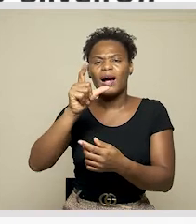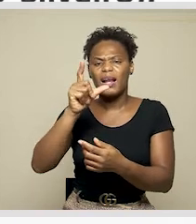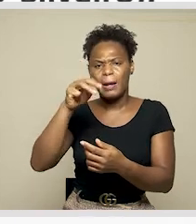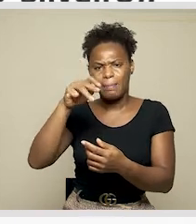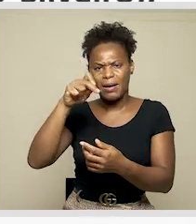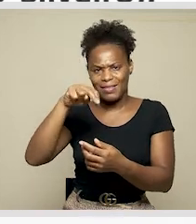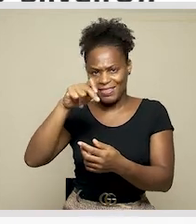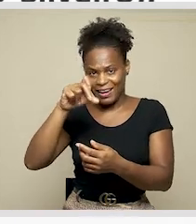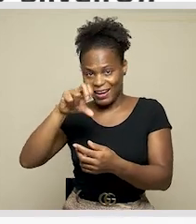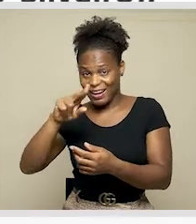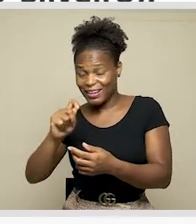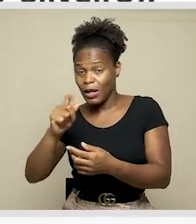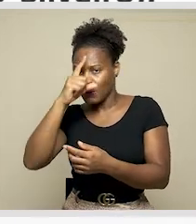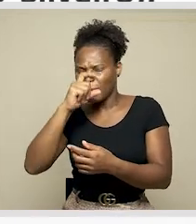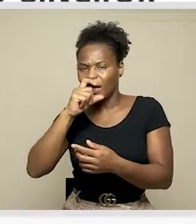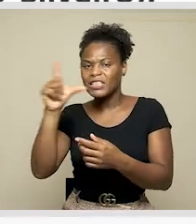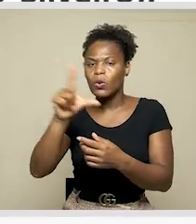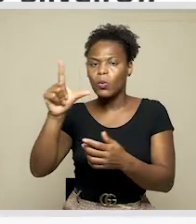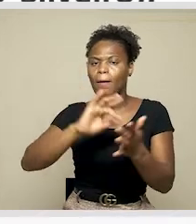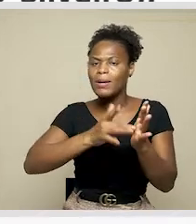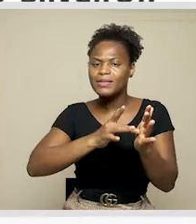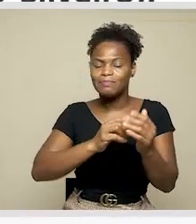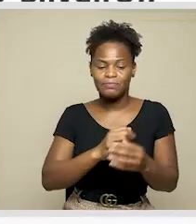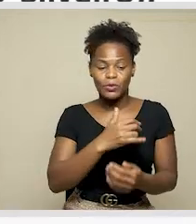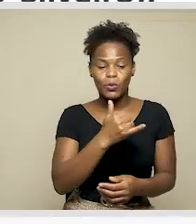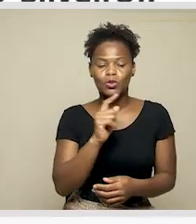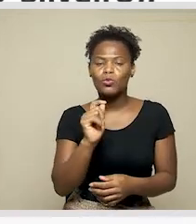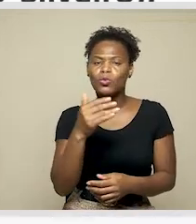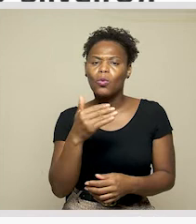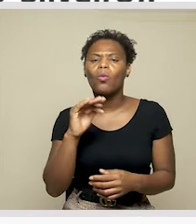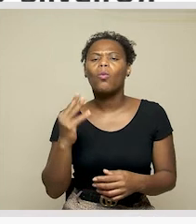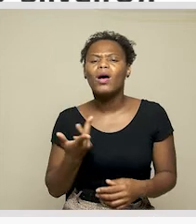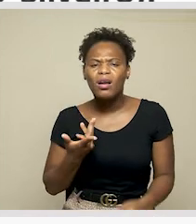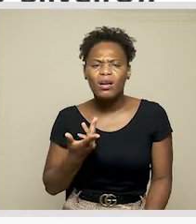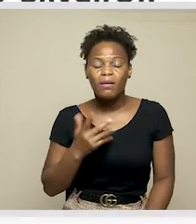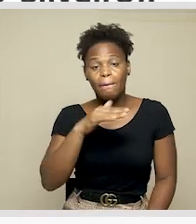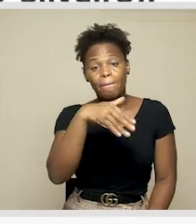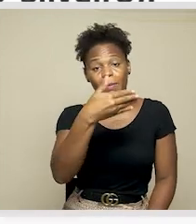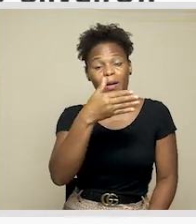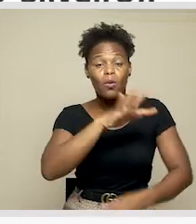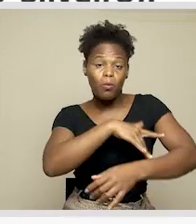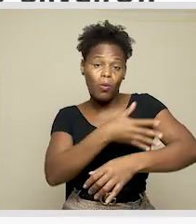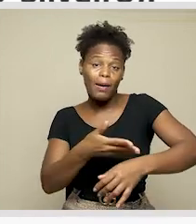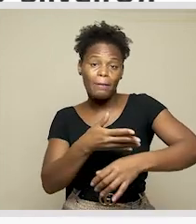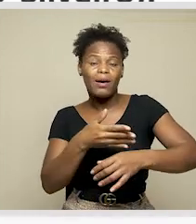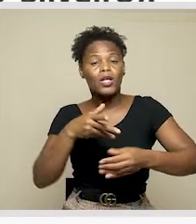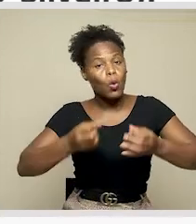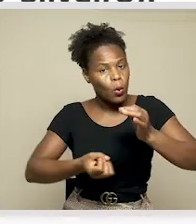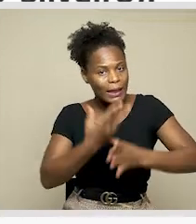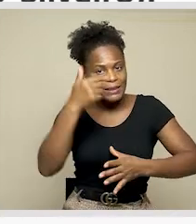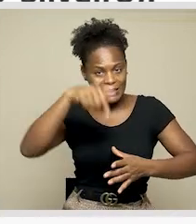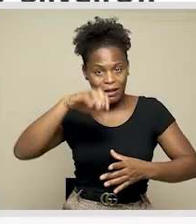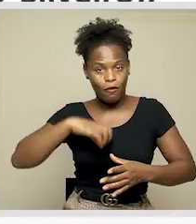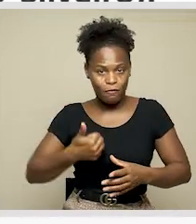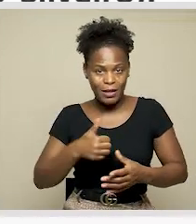de Lembranças Luso-Brasileiro. 2.1. Qual foi o primeiro poema de autoria